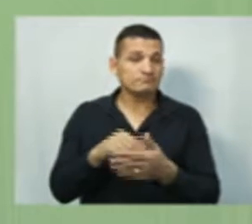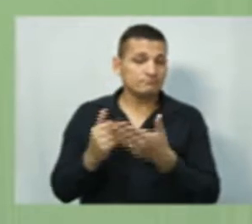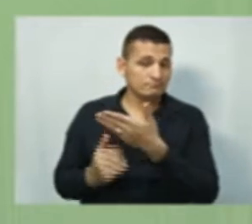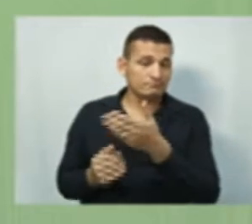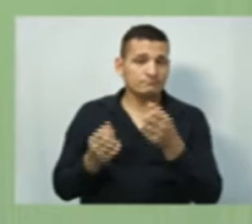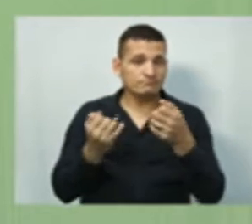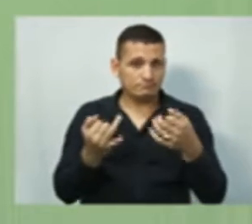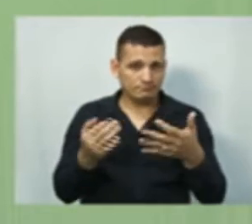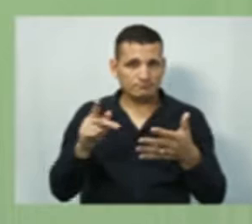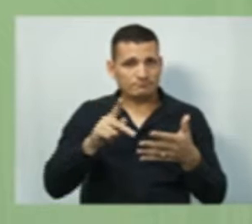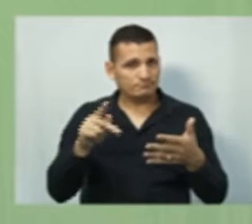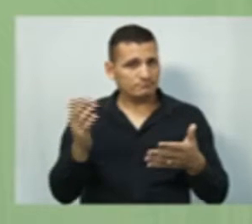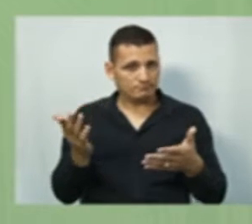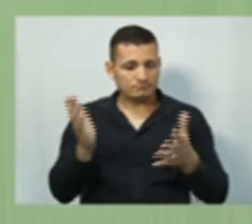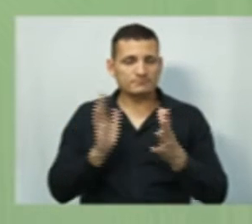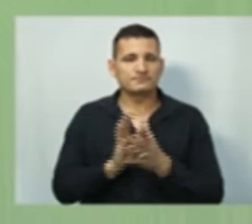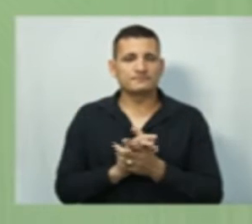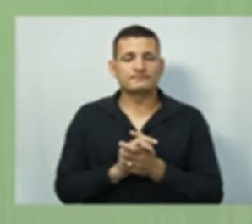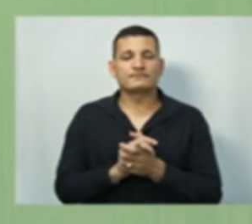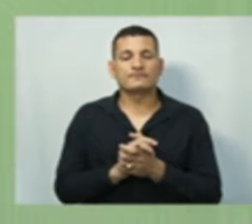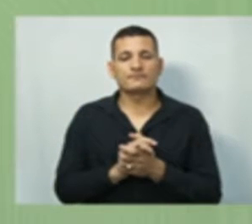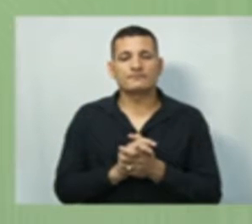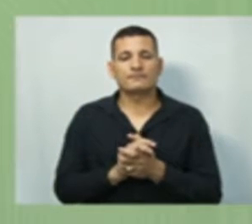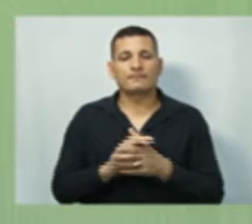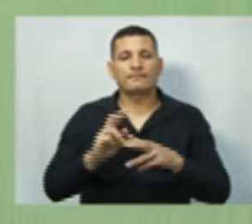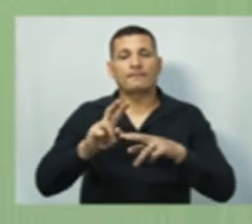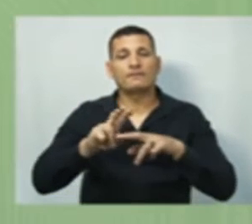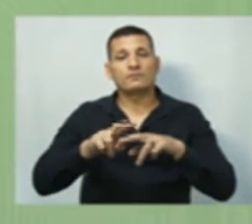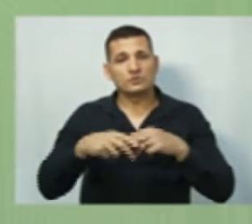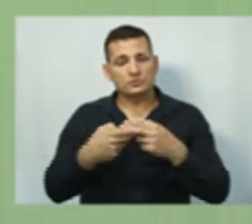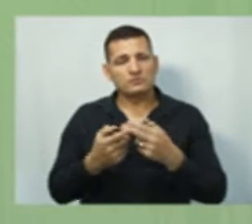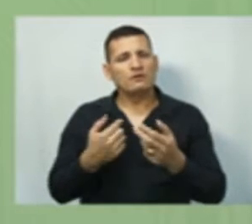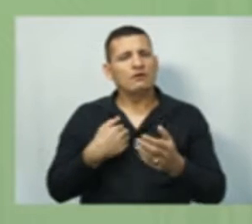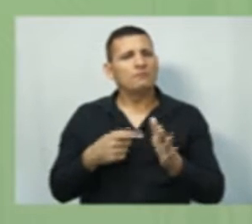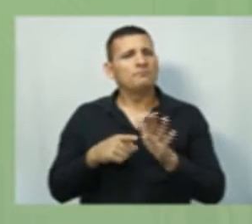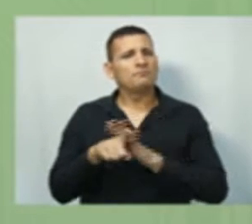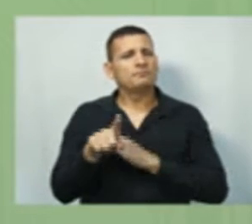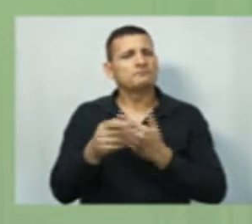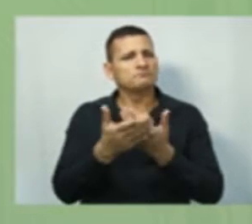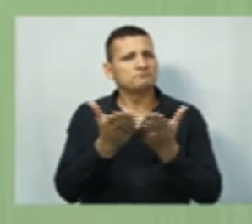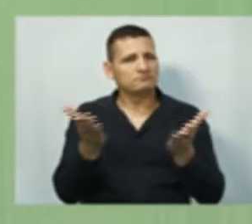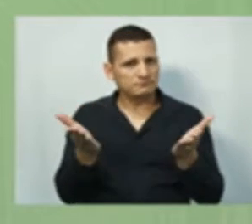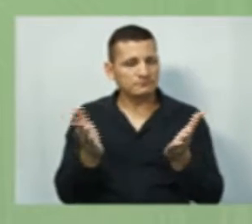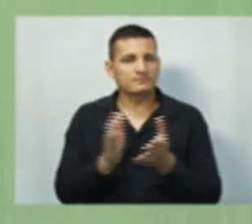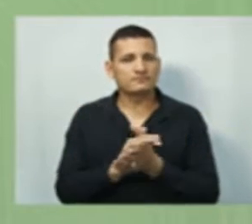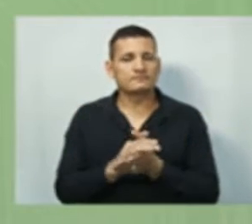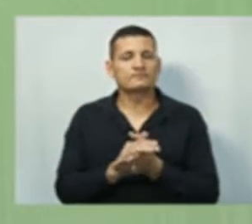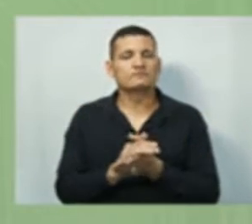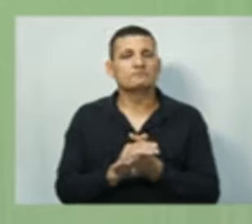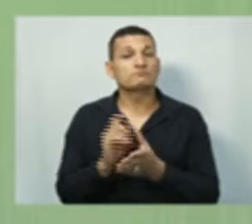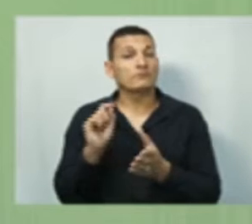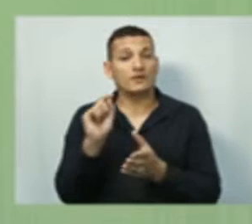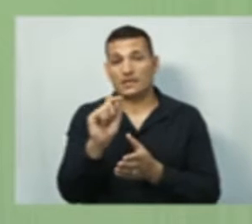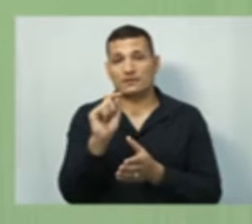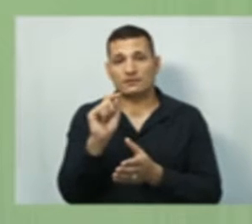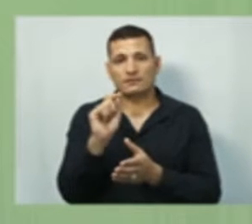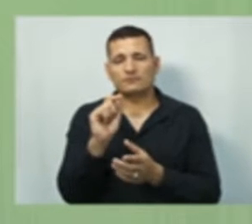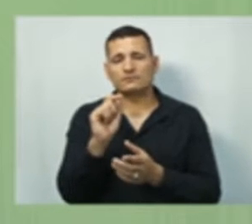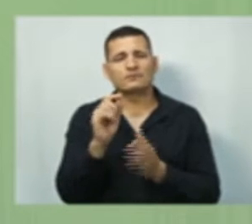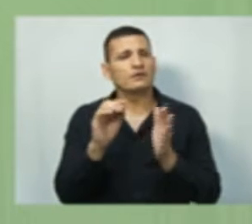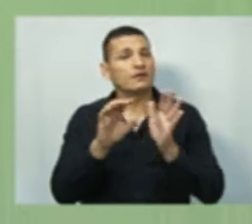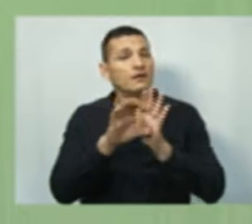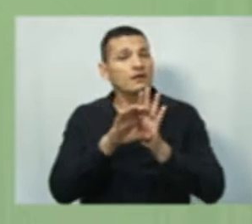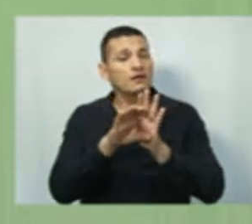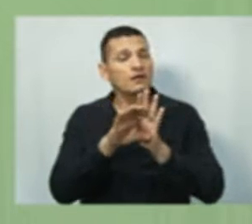explicou para a gente. Por isso, eu tenho essa pergunta para vocês. O que é economia? Nós